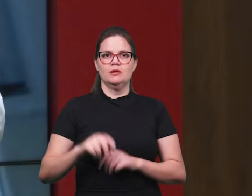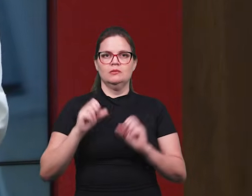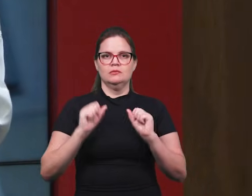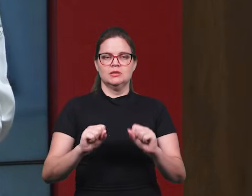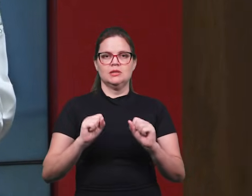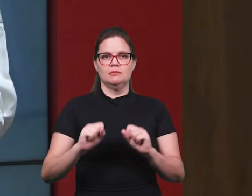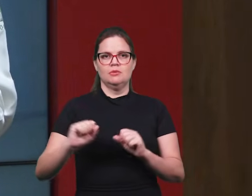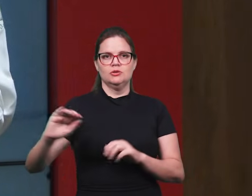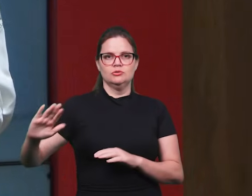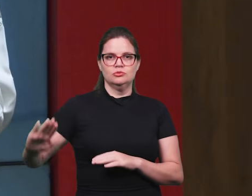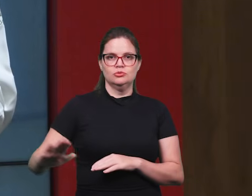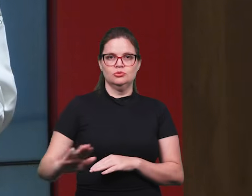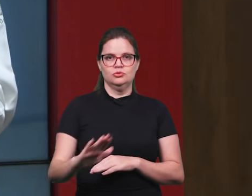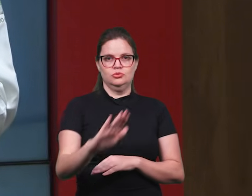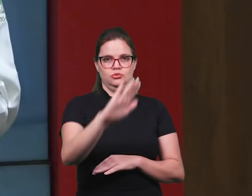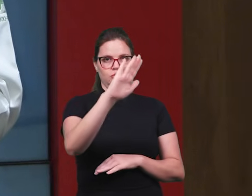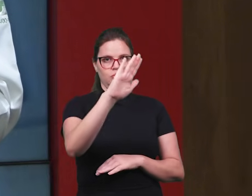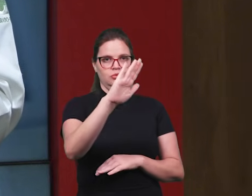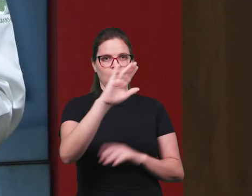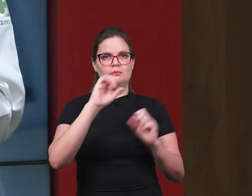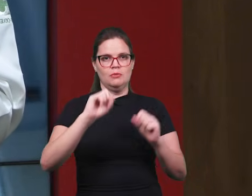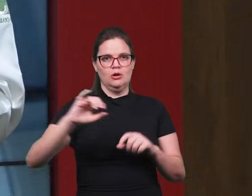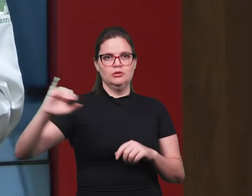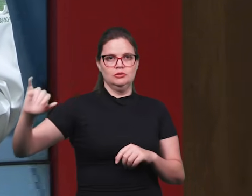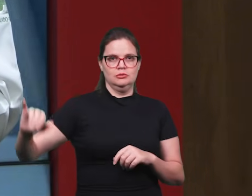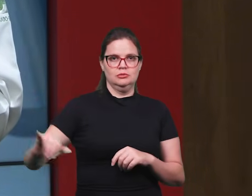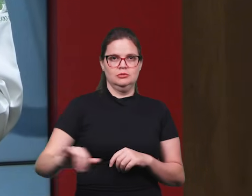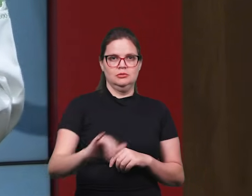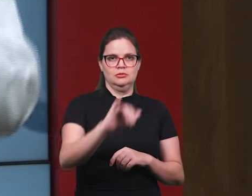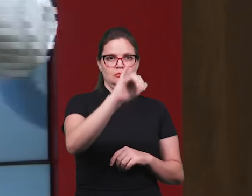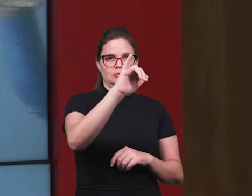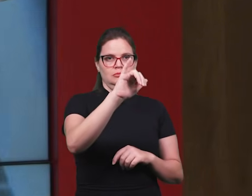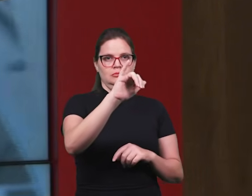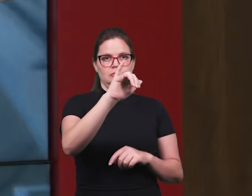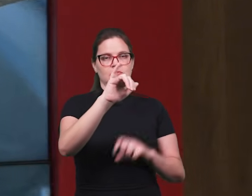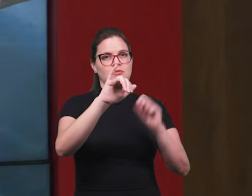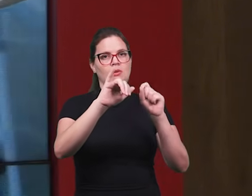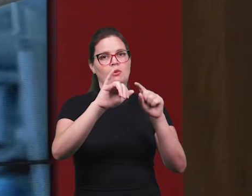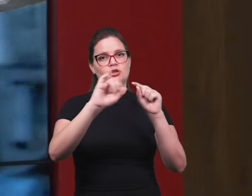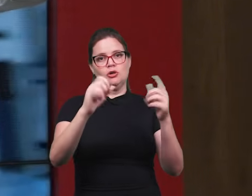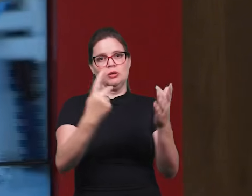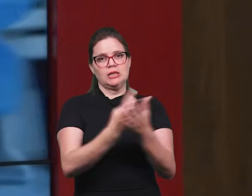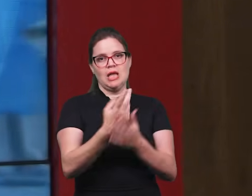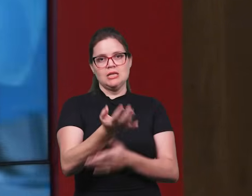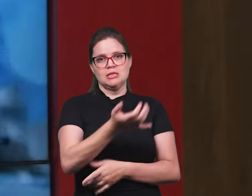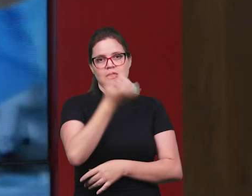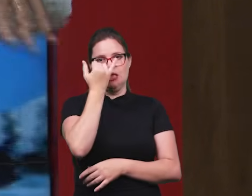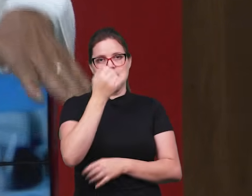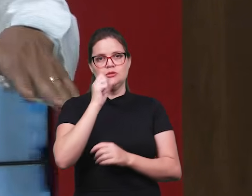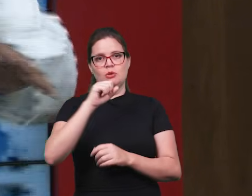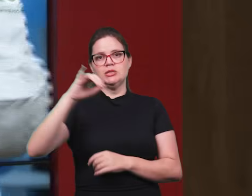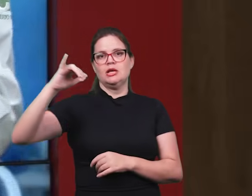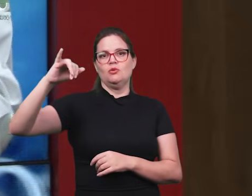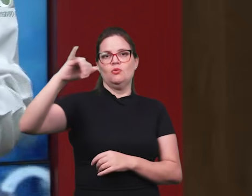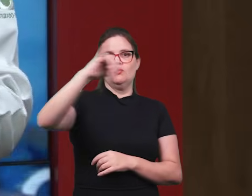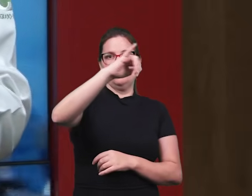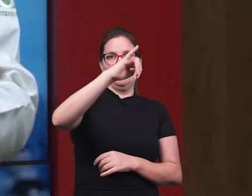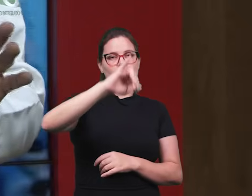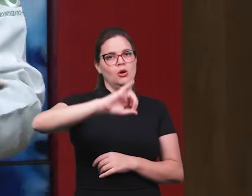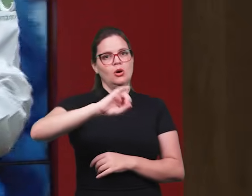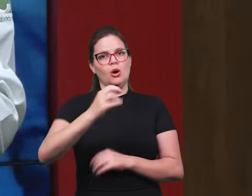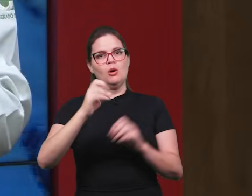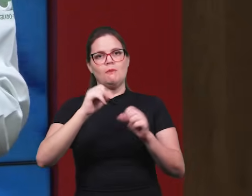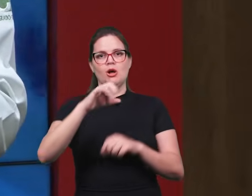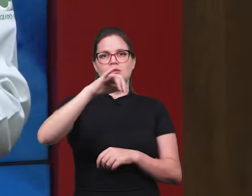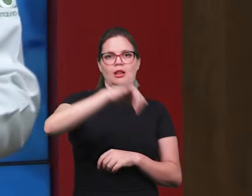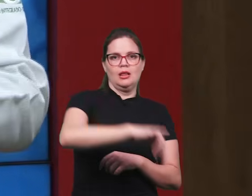Você pode ser quando você vai decolar, pode acontecer, pode ser durante o voo e pode ser na eternidade. Anestesia é mais